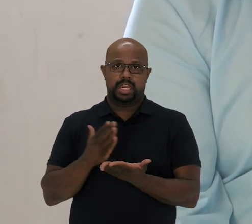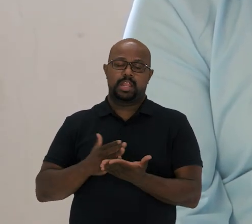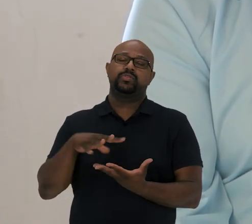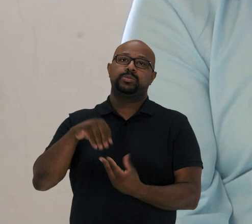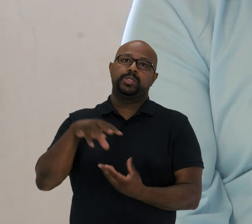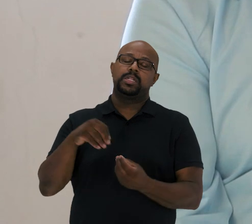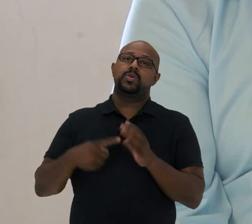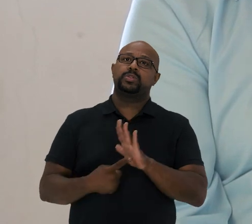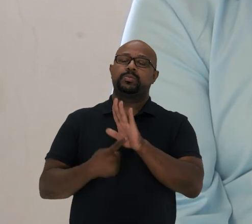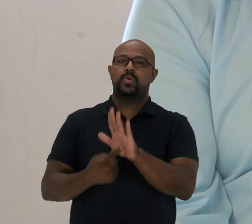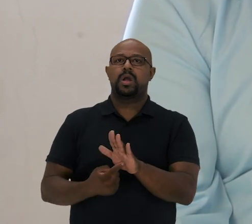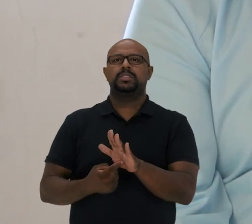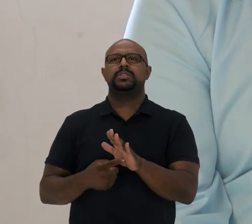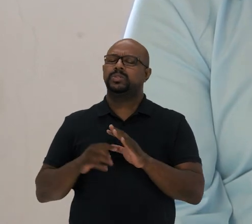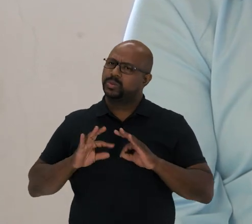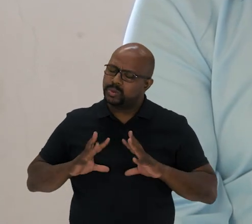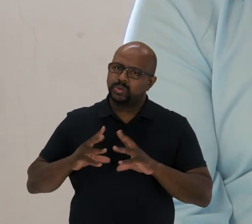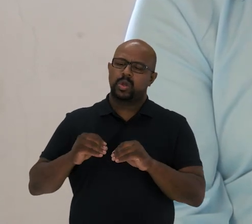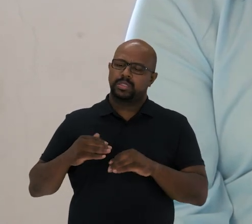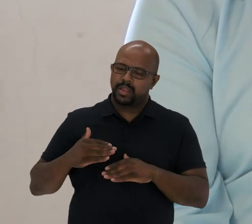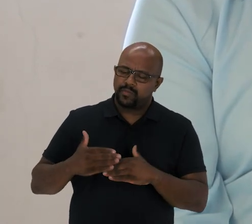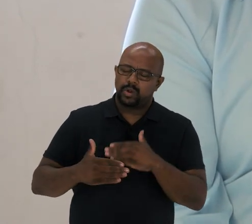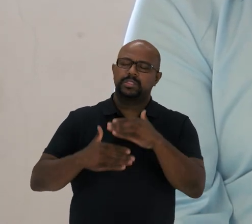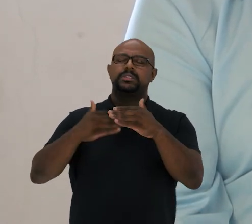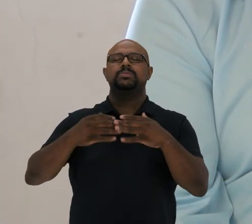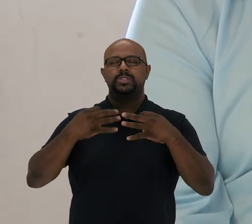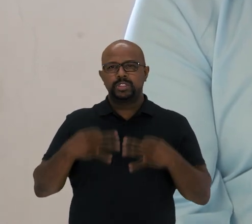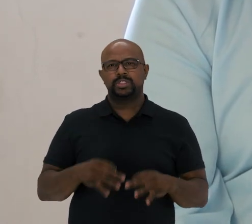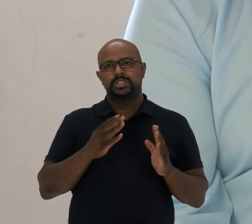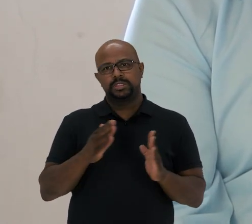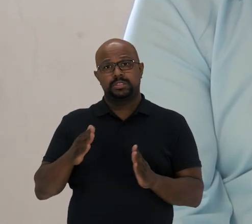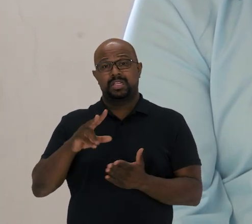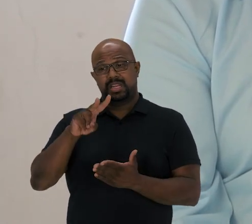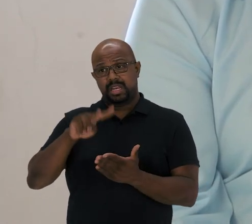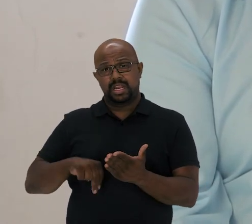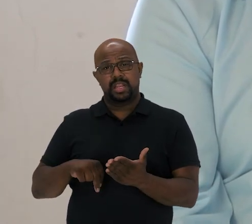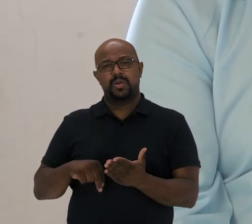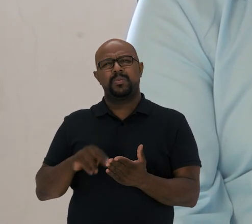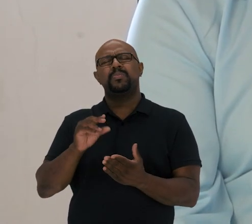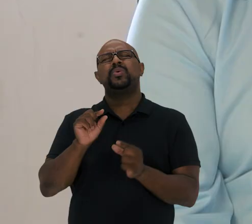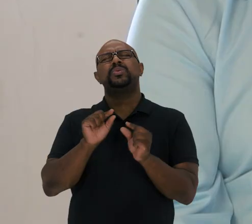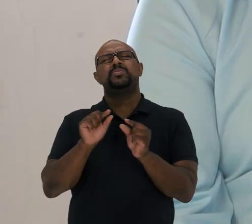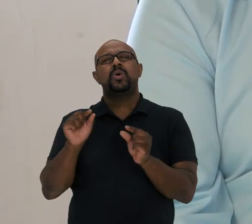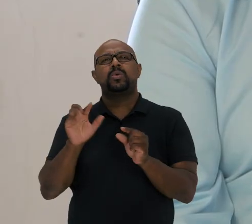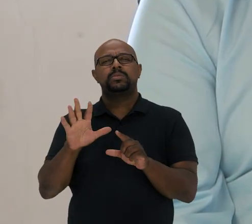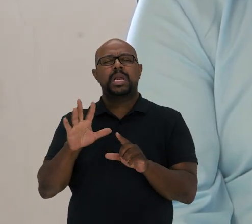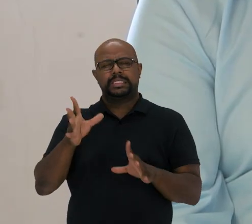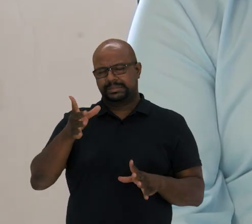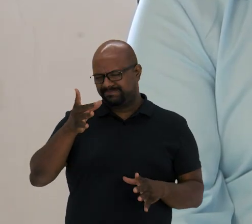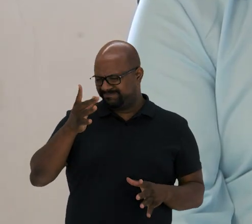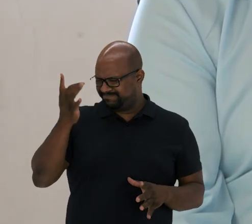livros espíritas, onde mostram toda a evolução direitinho. Ele leu em muito poucos,